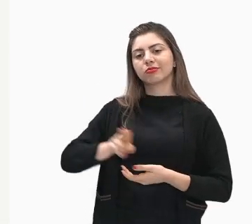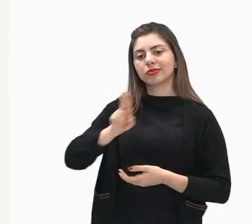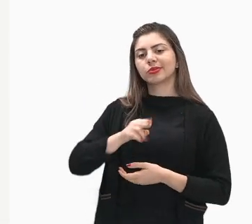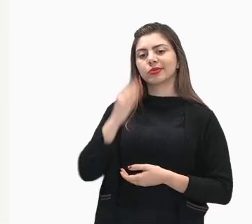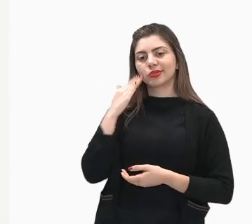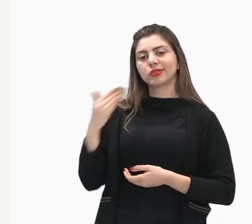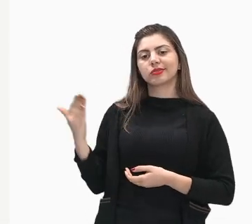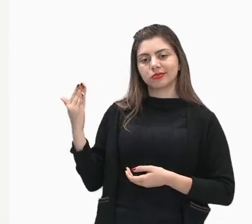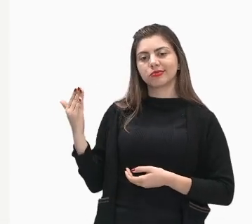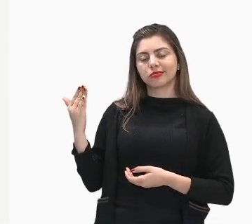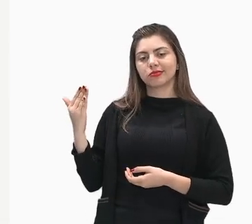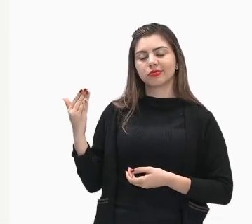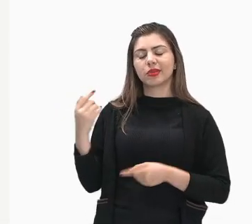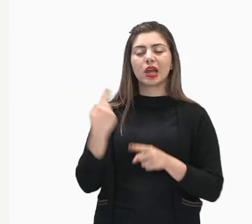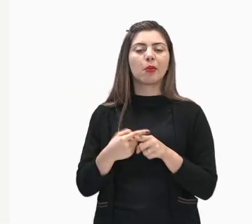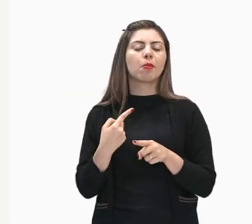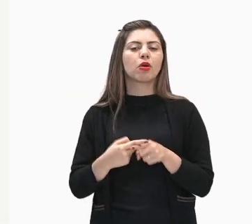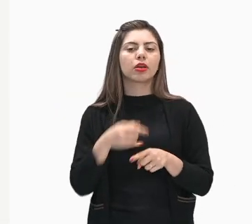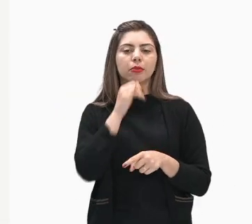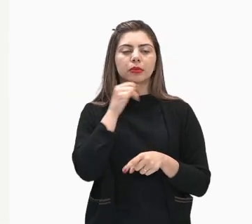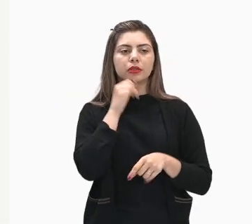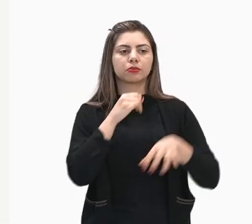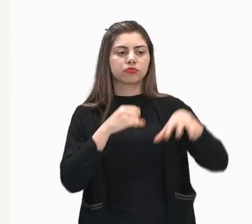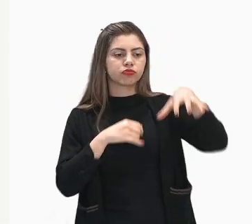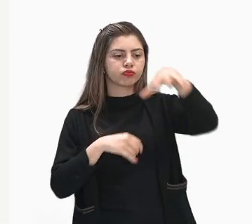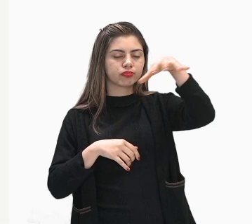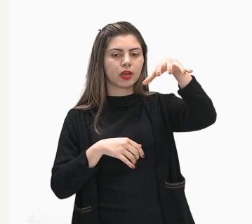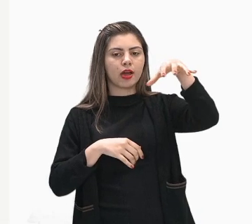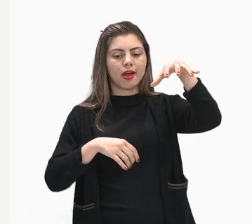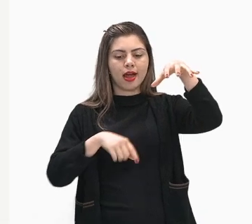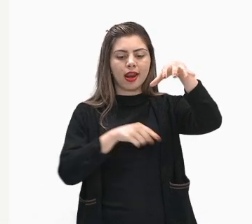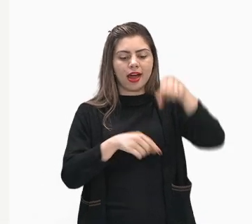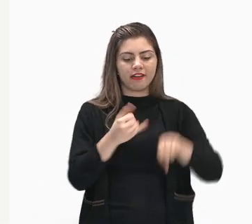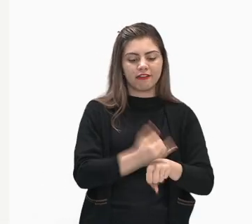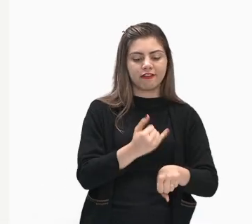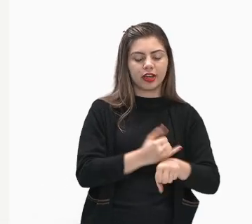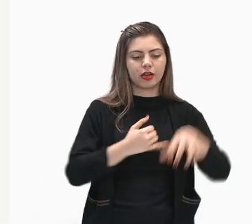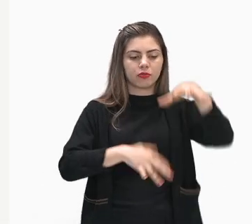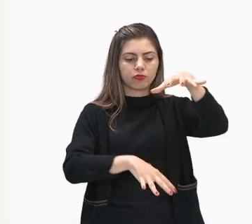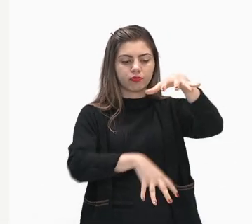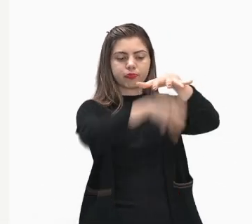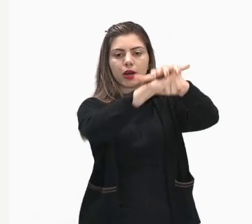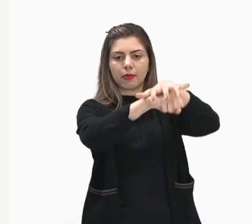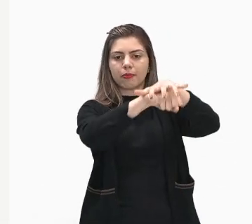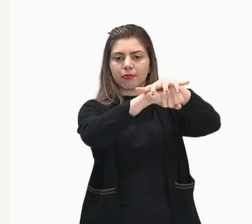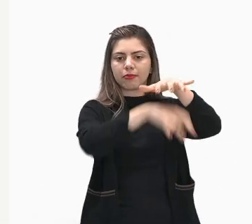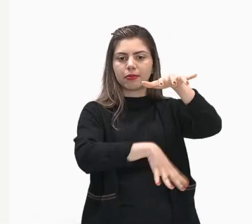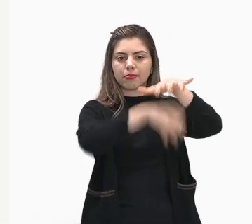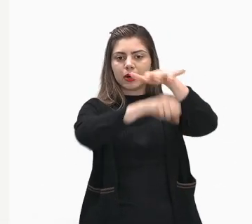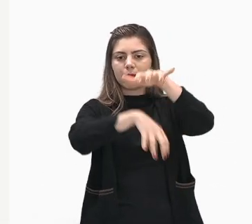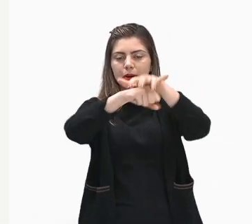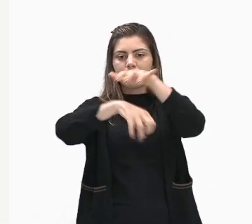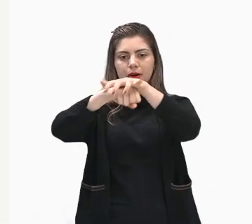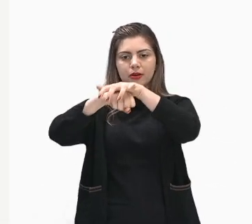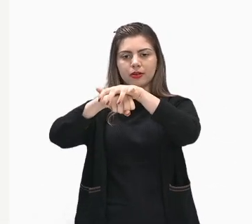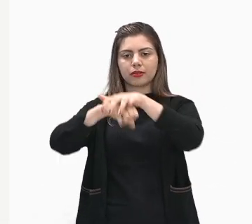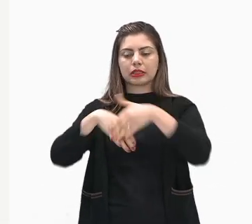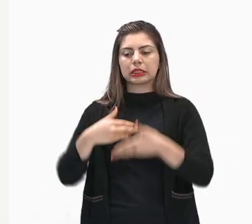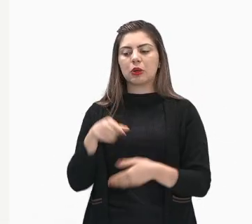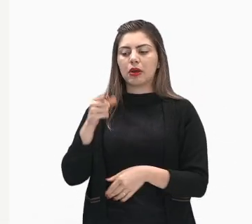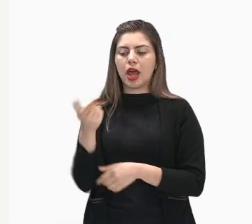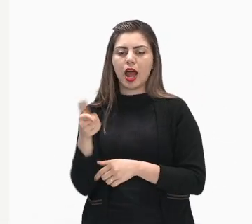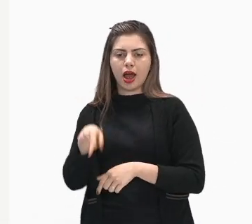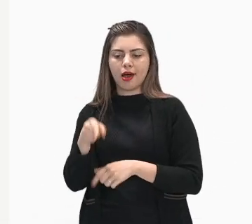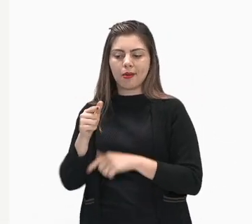quê? Porque coloca um eletroímã lá, ele vai atrair só o ferro. Nem o cobre, nem o alumínio, pessoal, tem a propriedade de